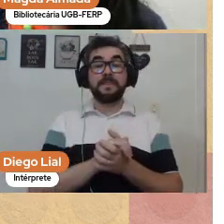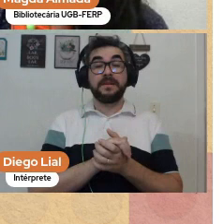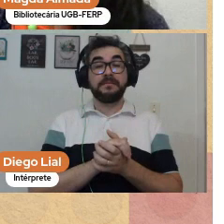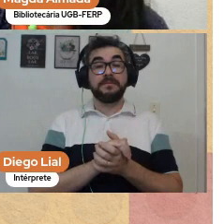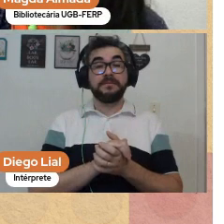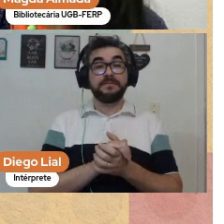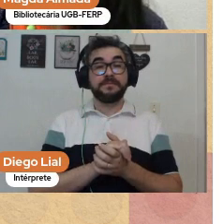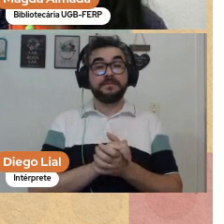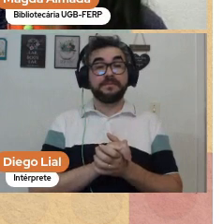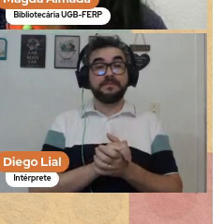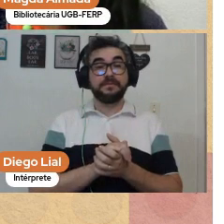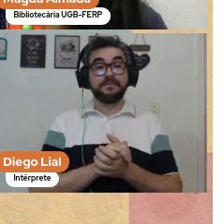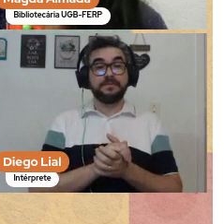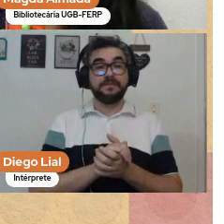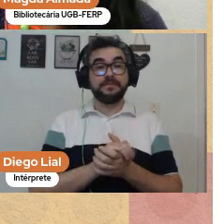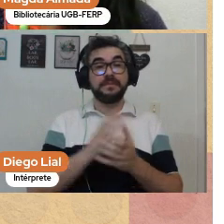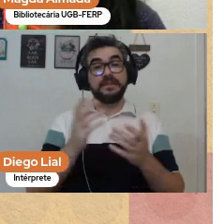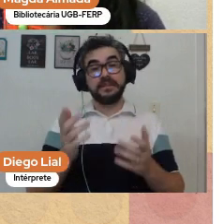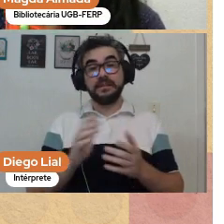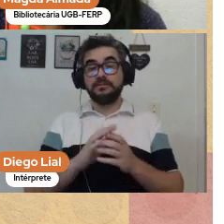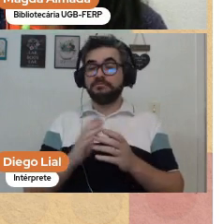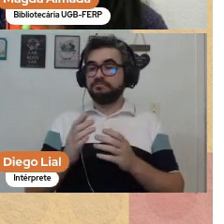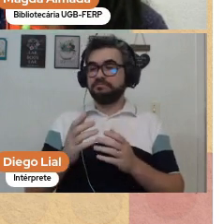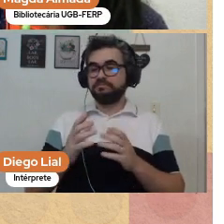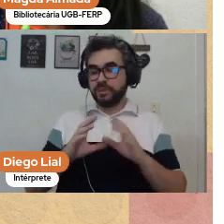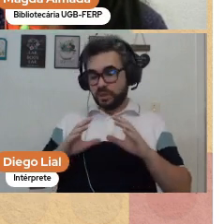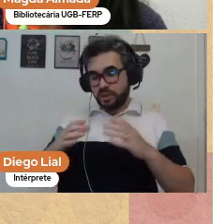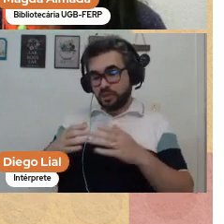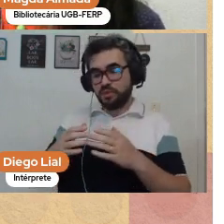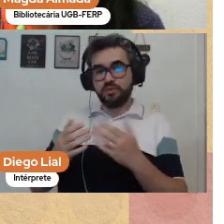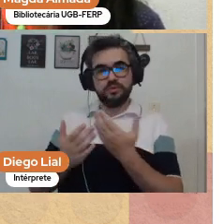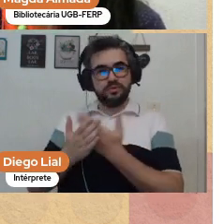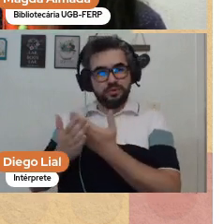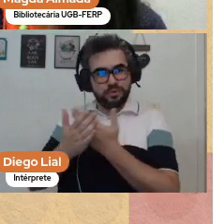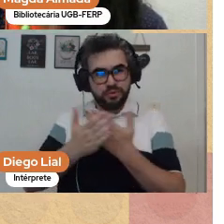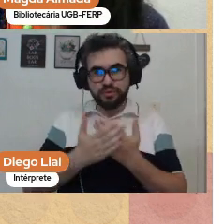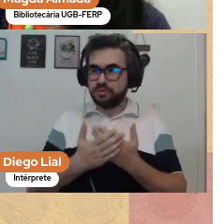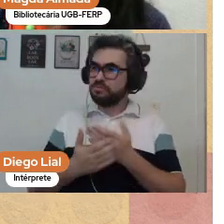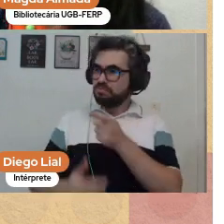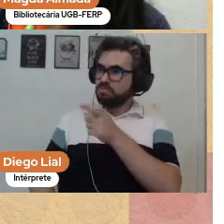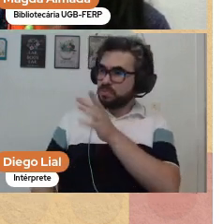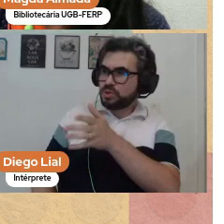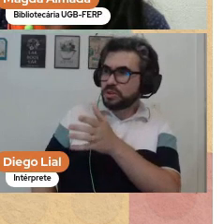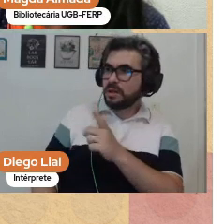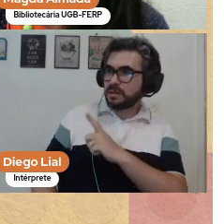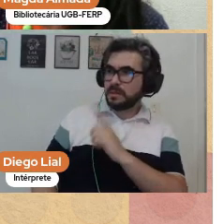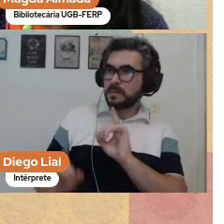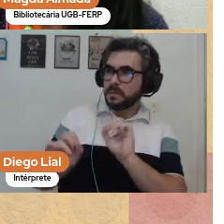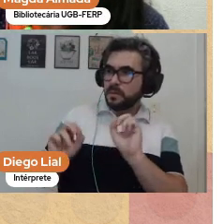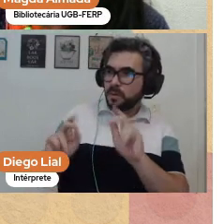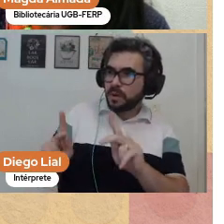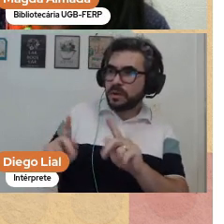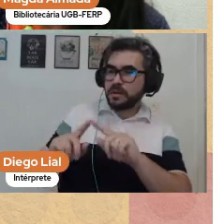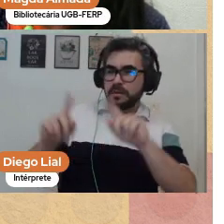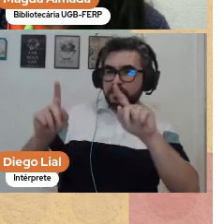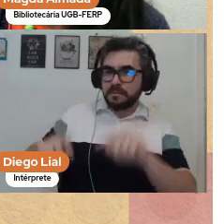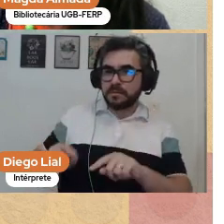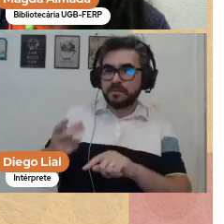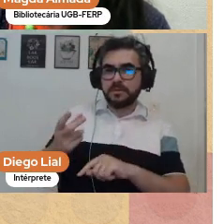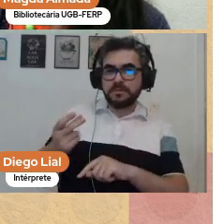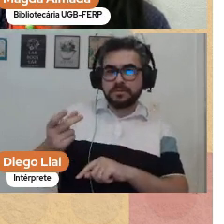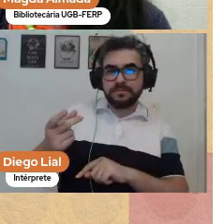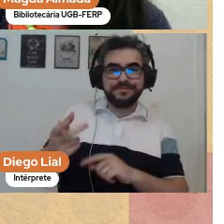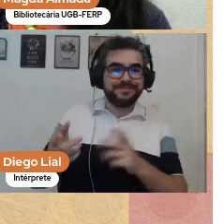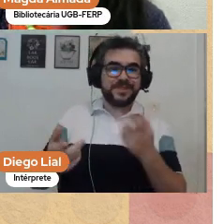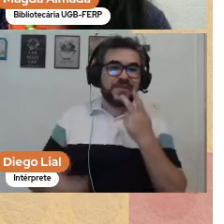Edvander, nós estamos no grupo de estudo, você já está na fase de preservação digital, nos testes? O Edvander fala sim, peço licença, até Edvander, para falar